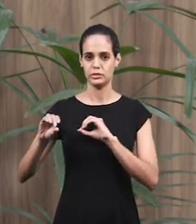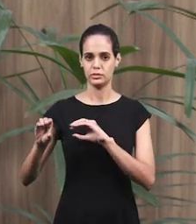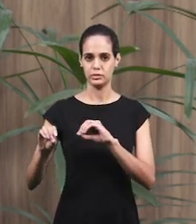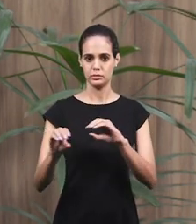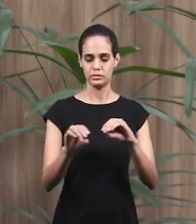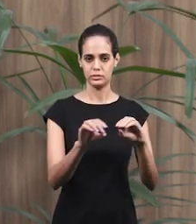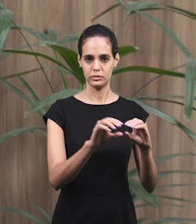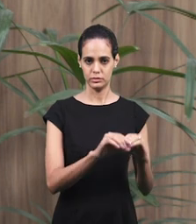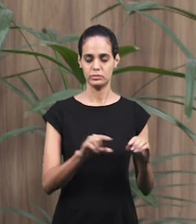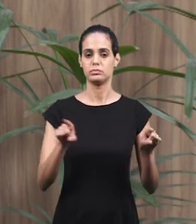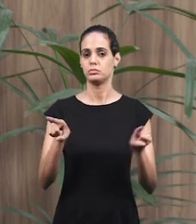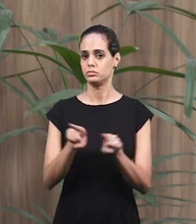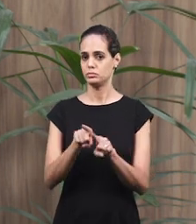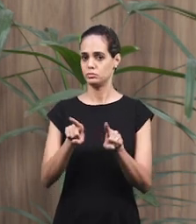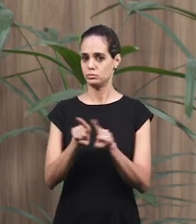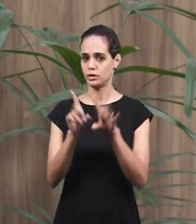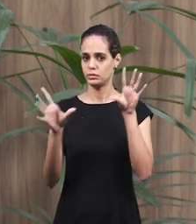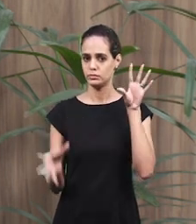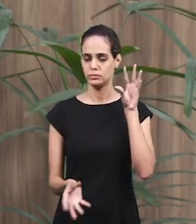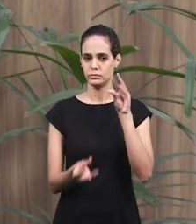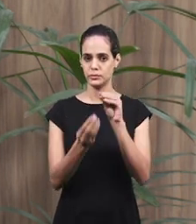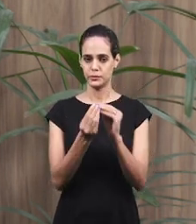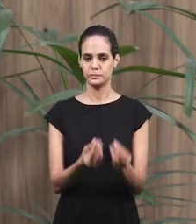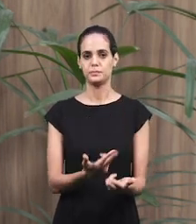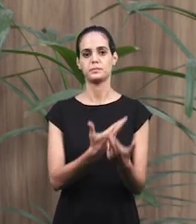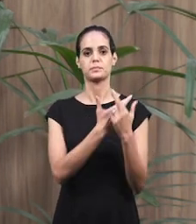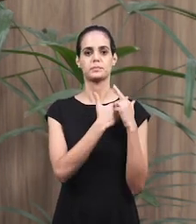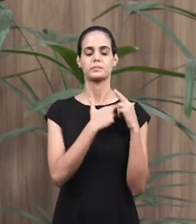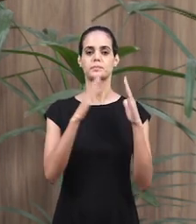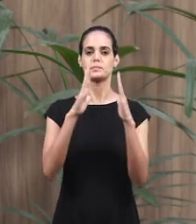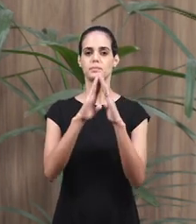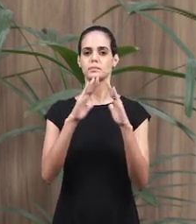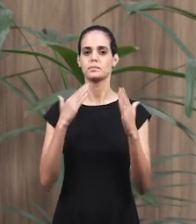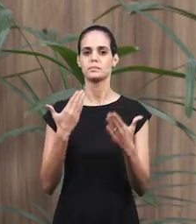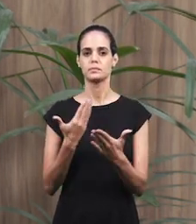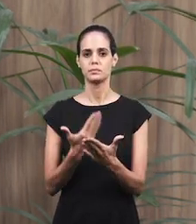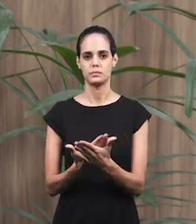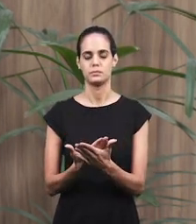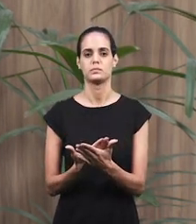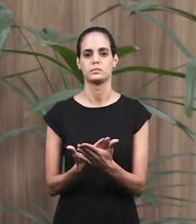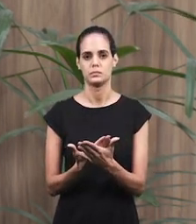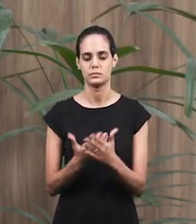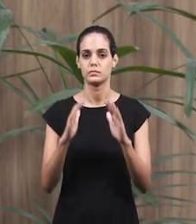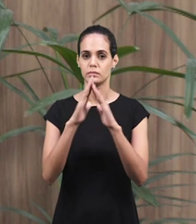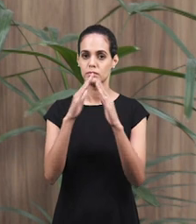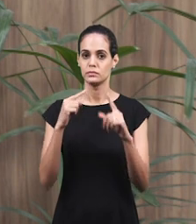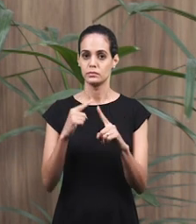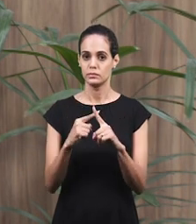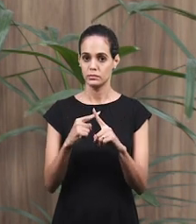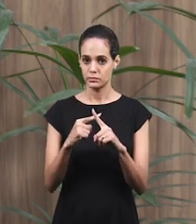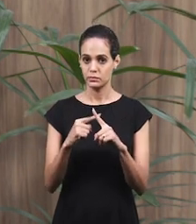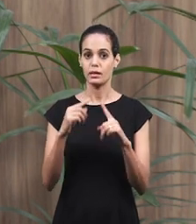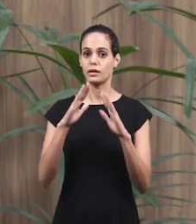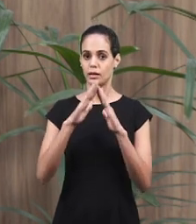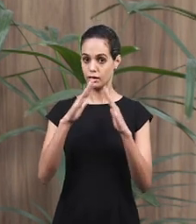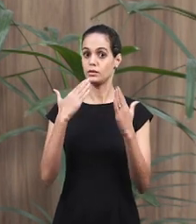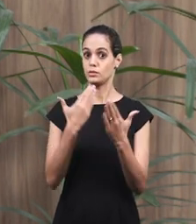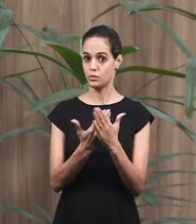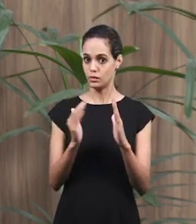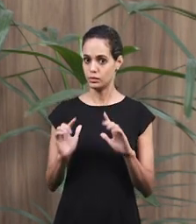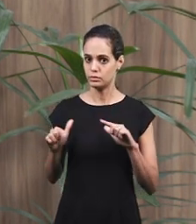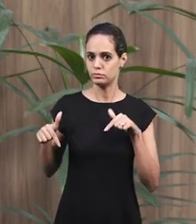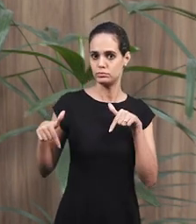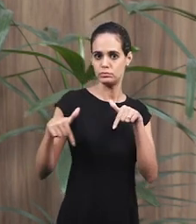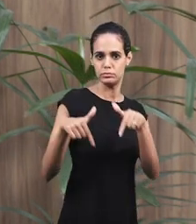escolarização é parte desse processo e é responsabilidade das escolas. A escola atua contribuindo